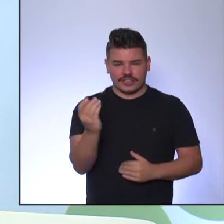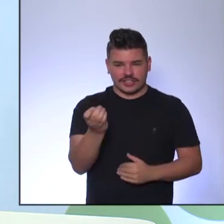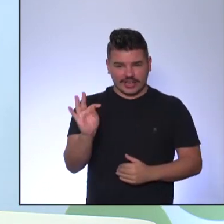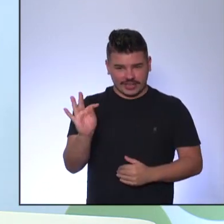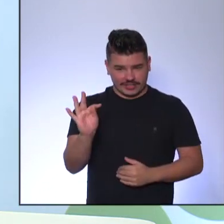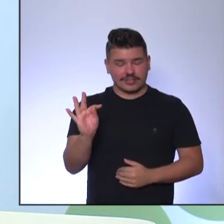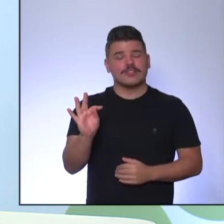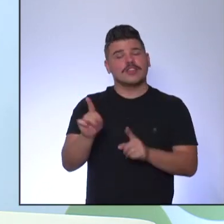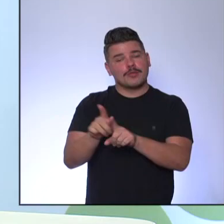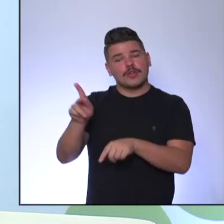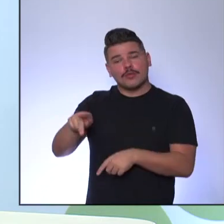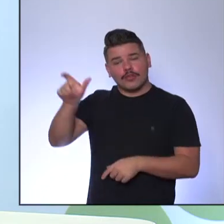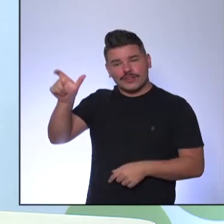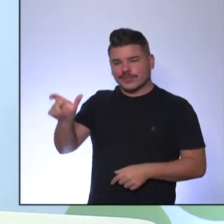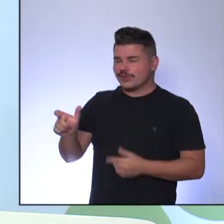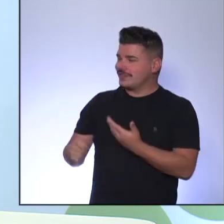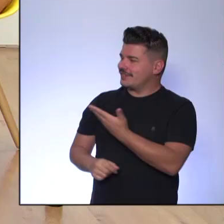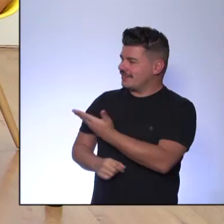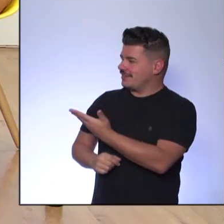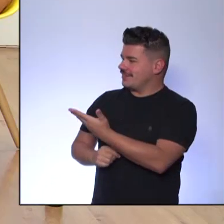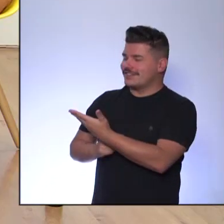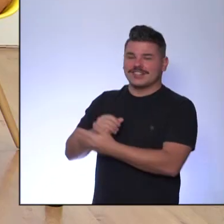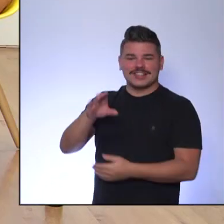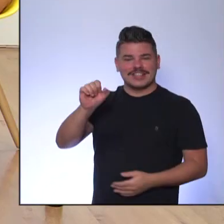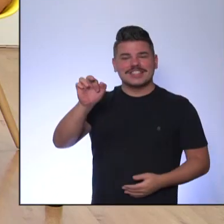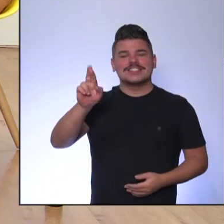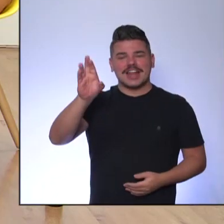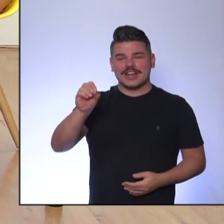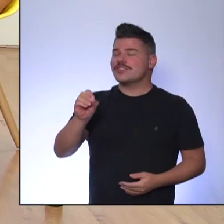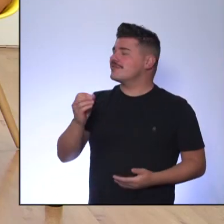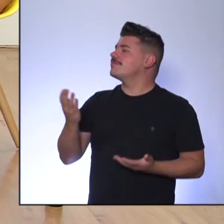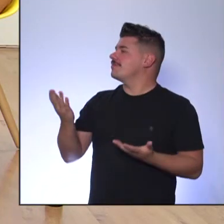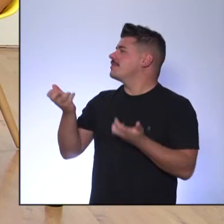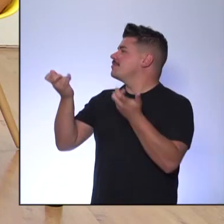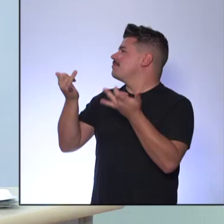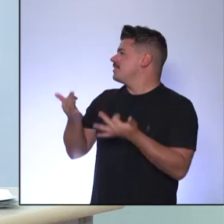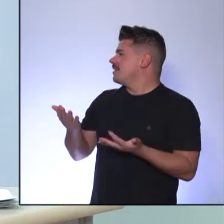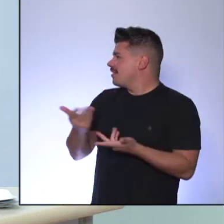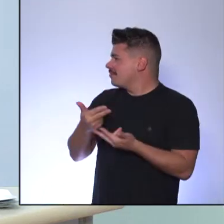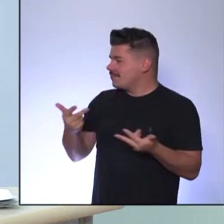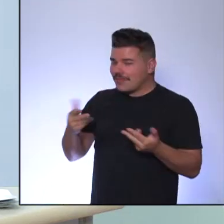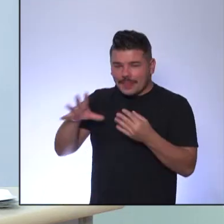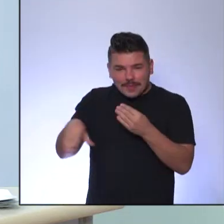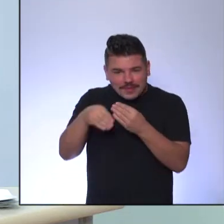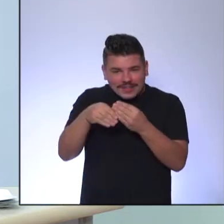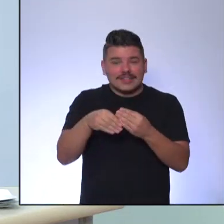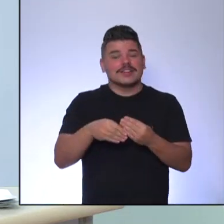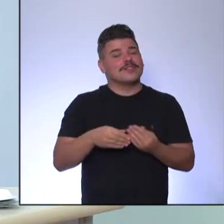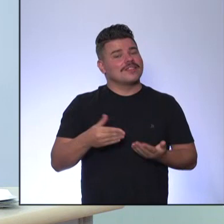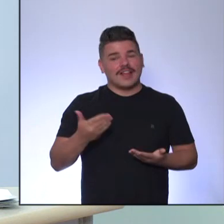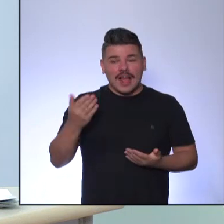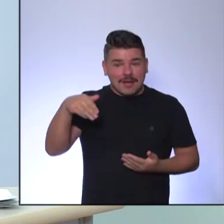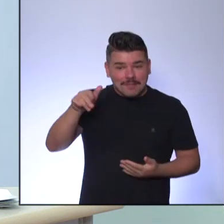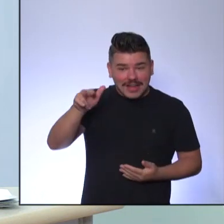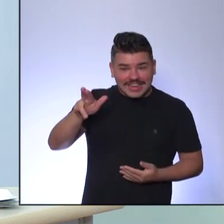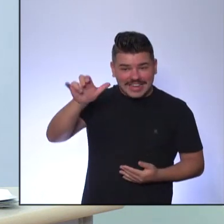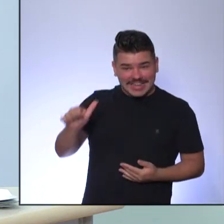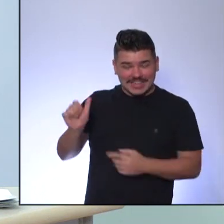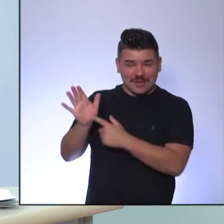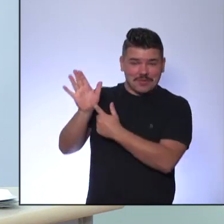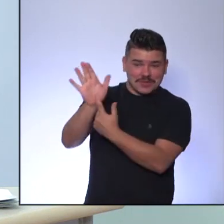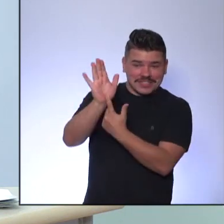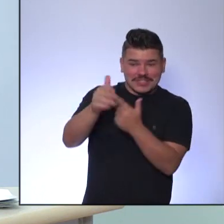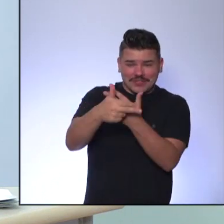Né? O professor Sérgio tem alguma contribuição aí? Não, que a Mariana está se superando nos vídeos, né? Que